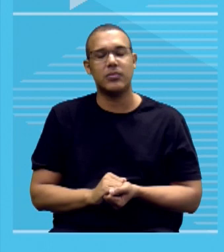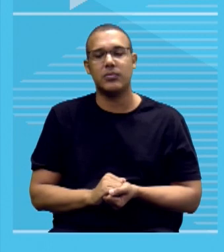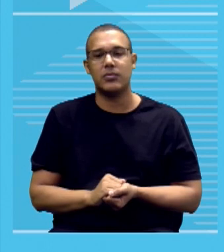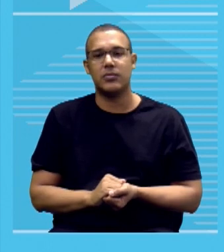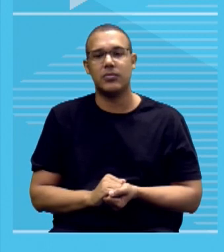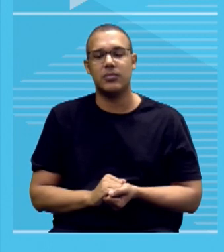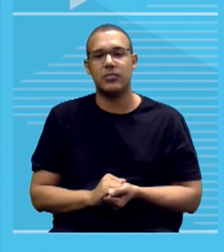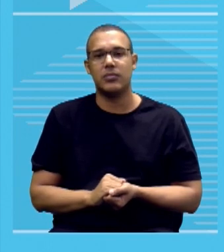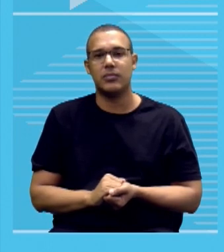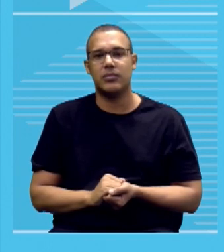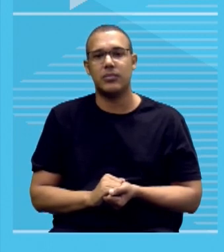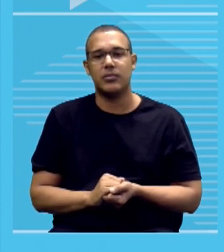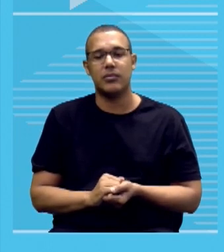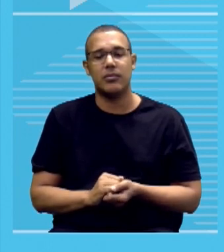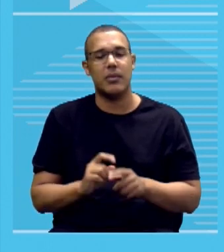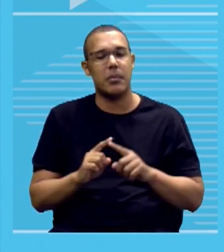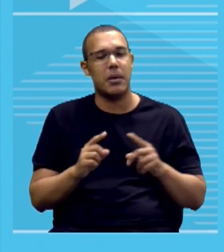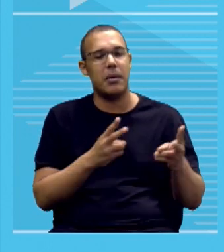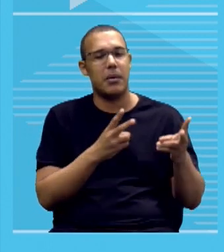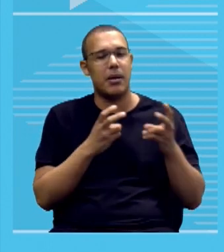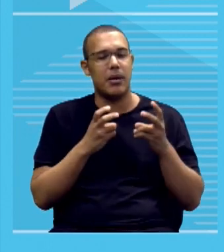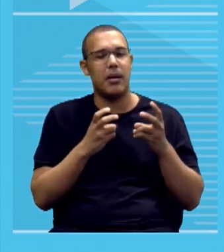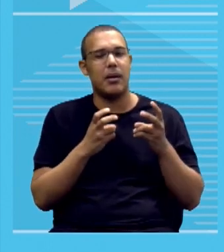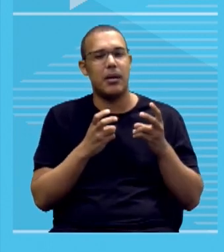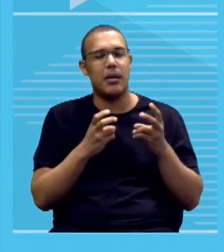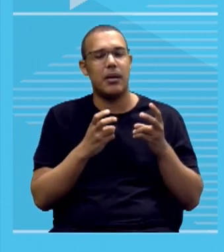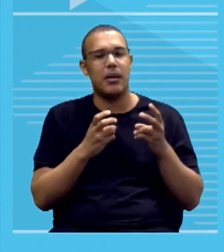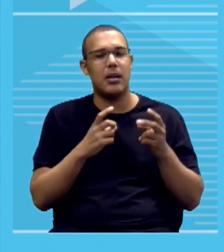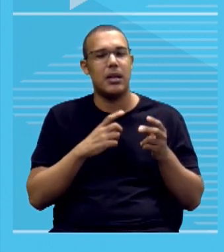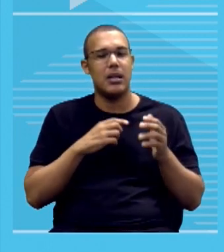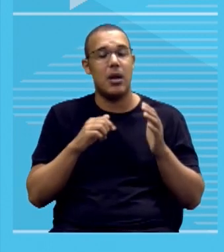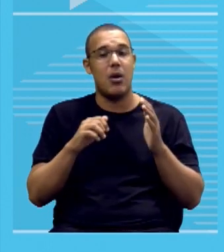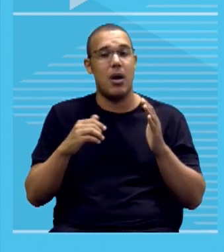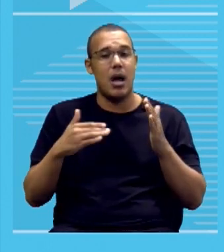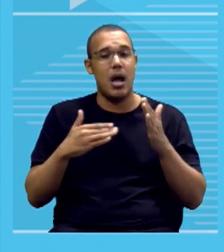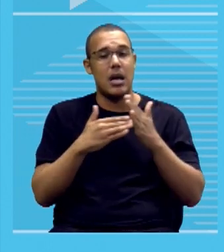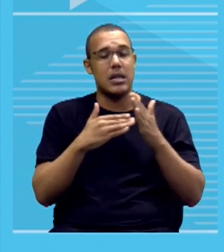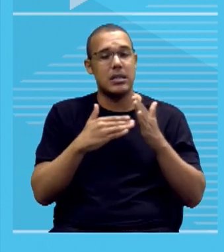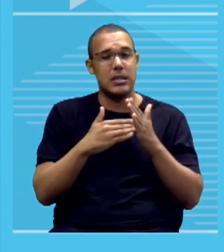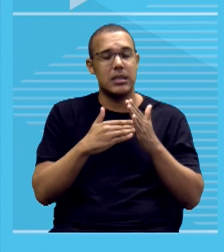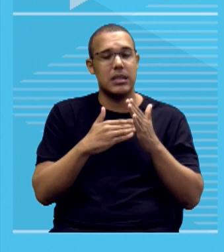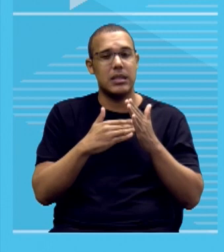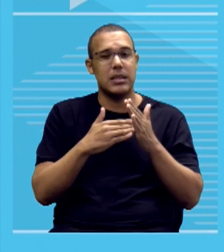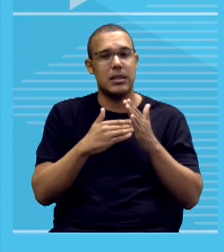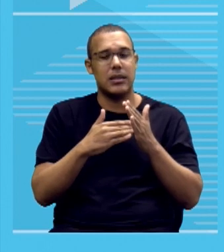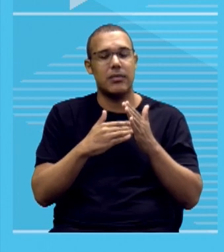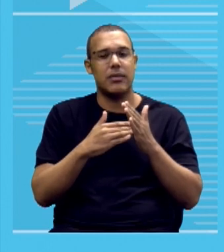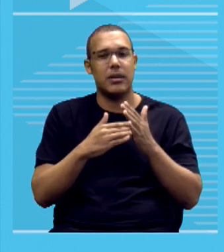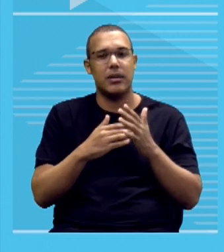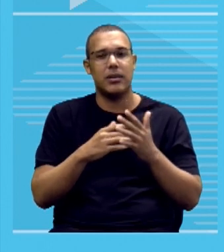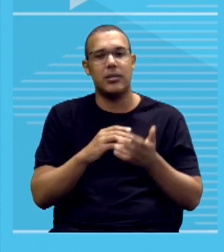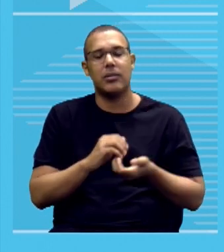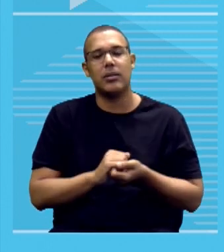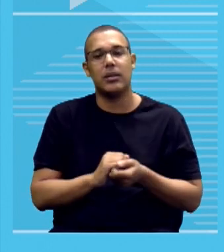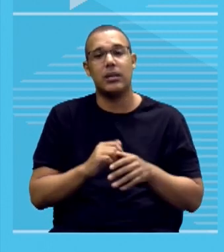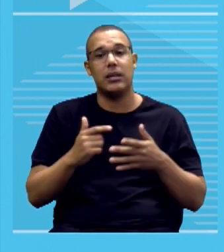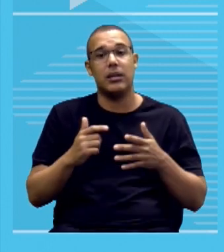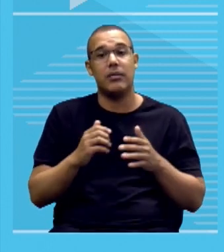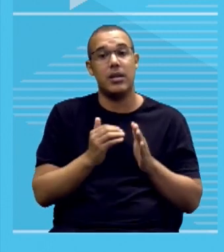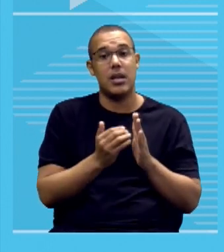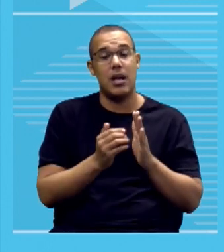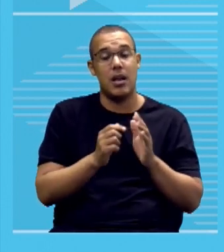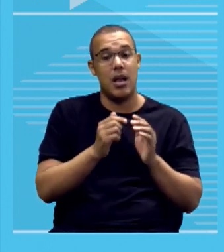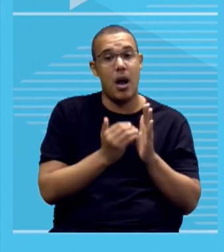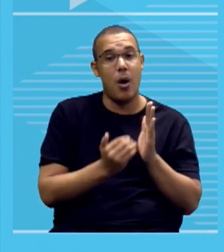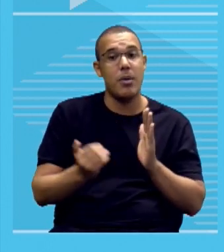volts. Só que percebam que aquele cara ele tem uma resistência interna que vai consumir. Então, no lugar de aumentar a sua